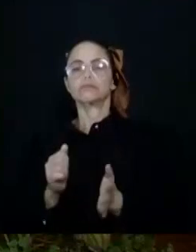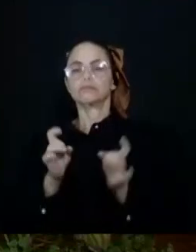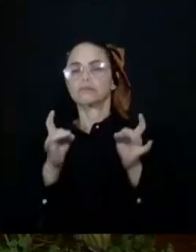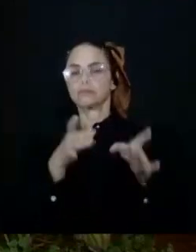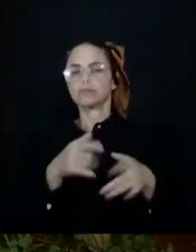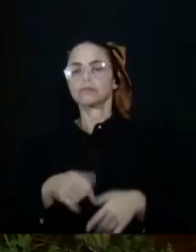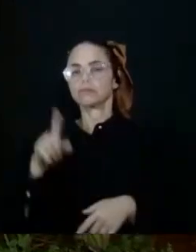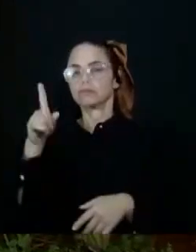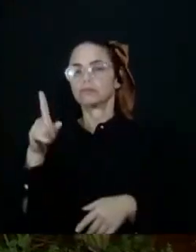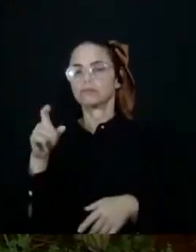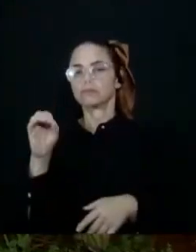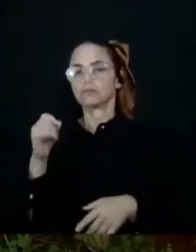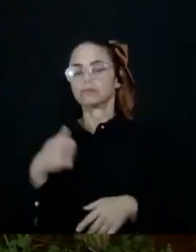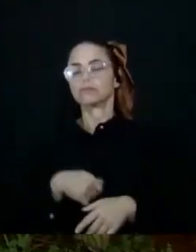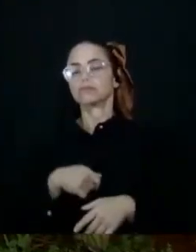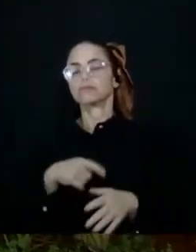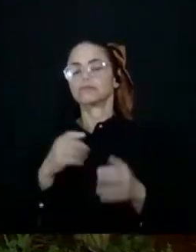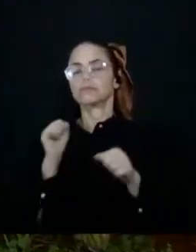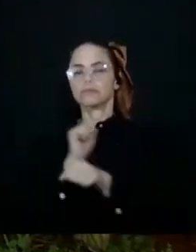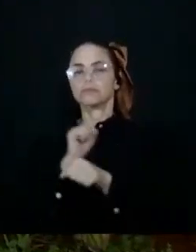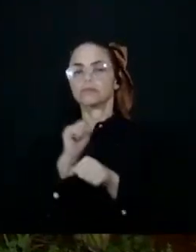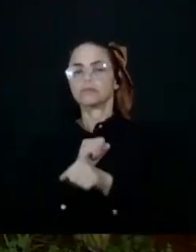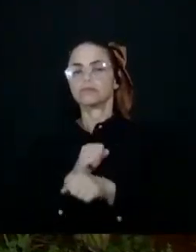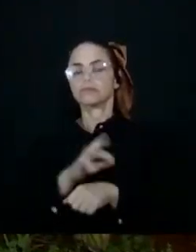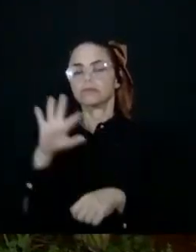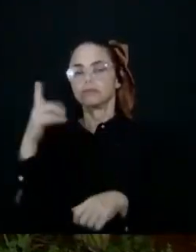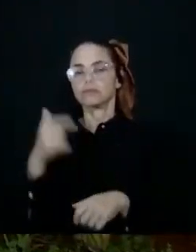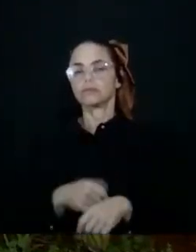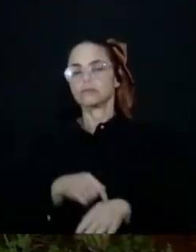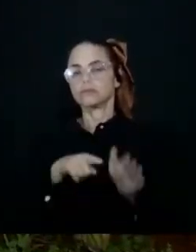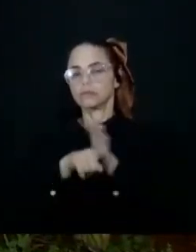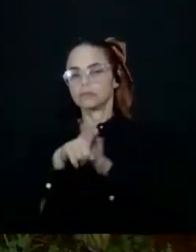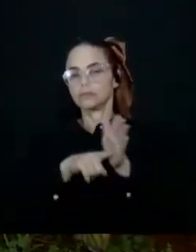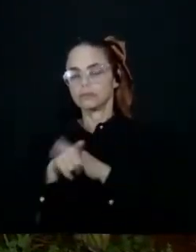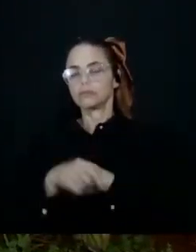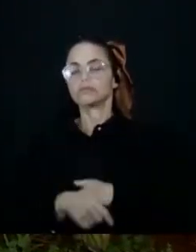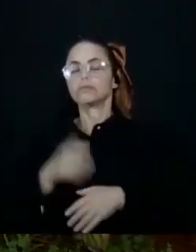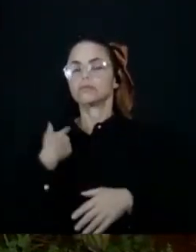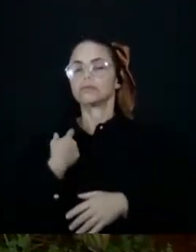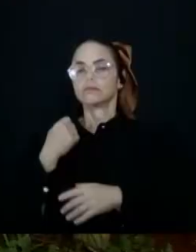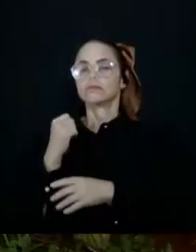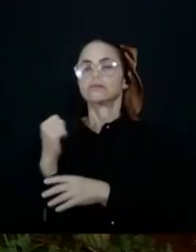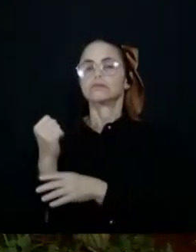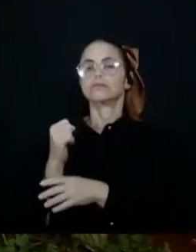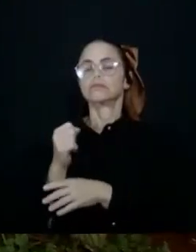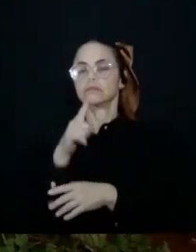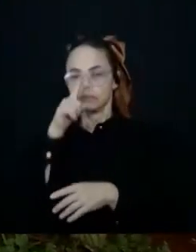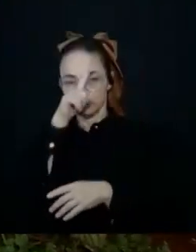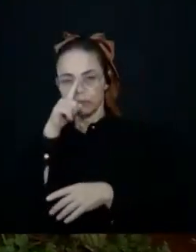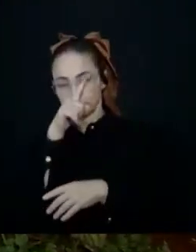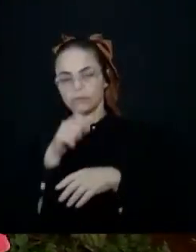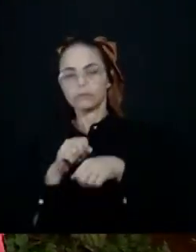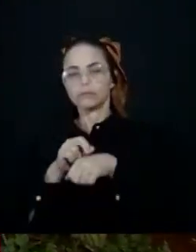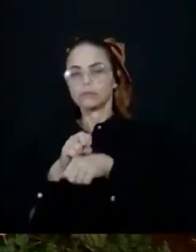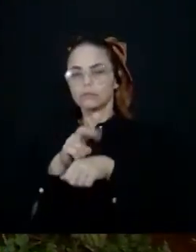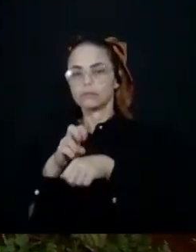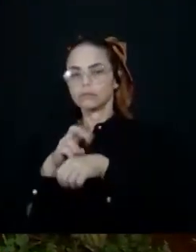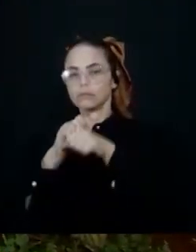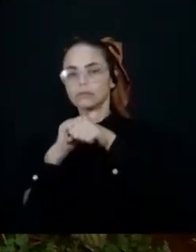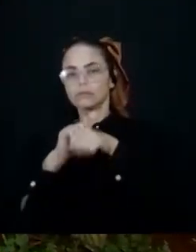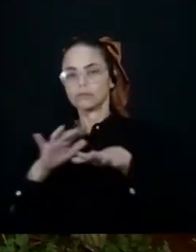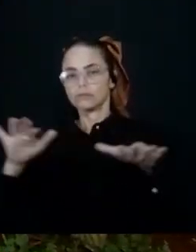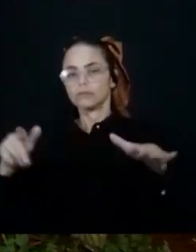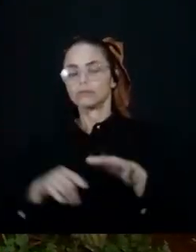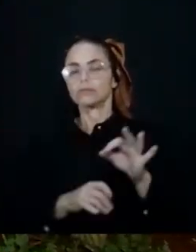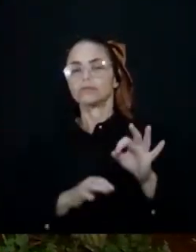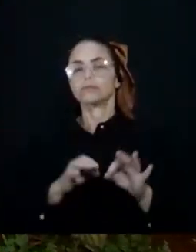dos exames. No momento, isso que a gente fala é uma classificação de risco de potencial epidêmico, né? Nem a Organização